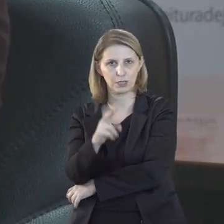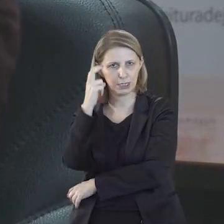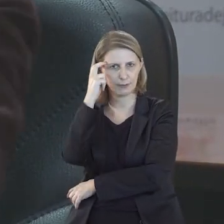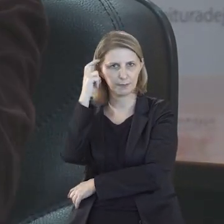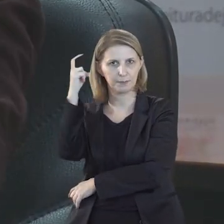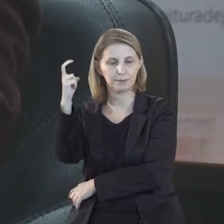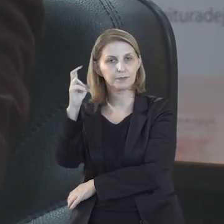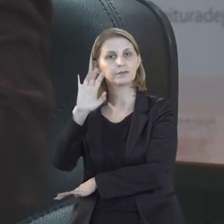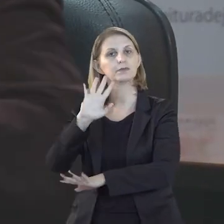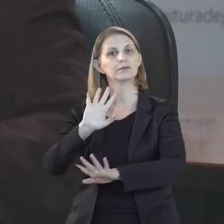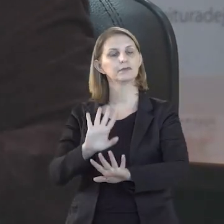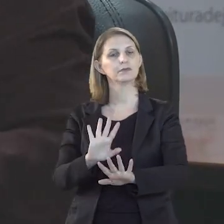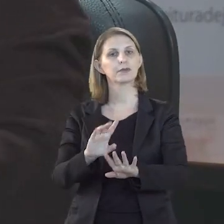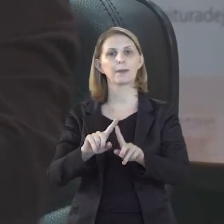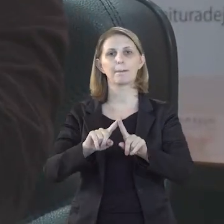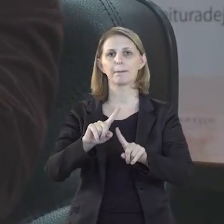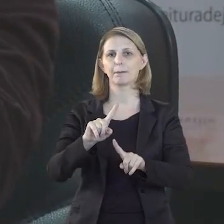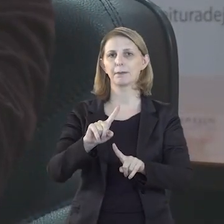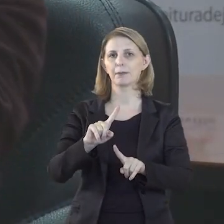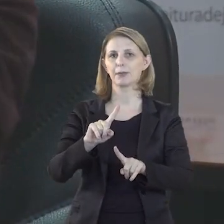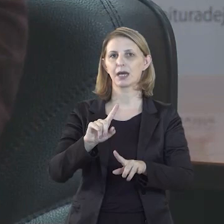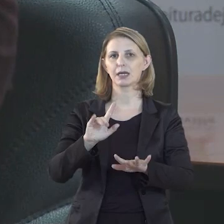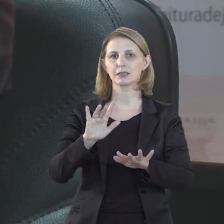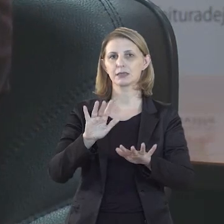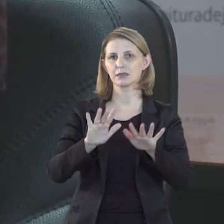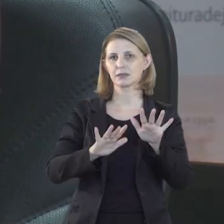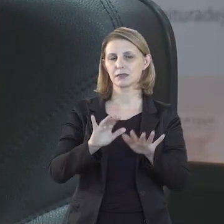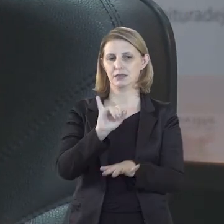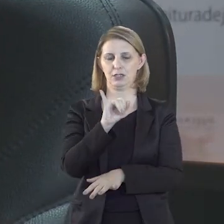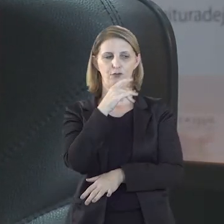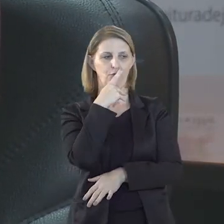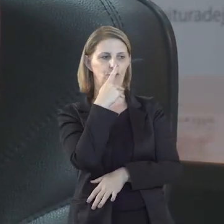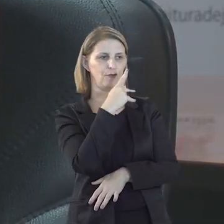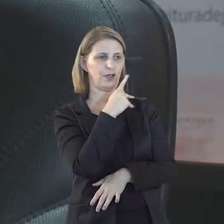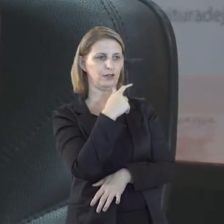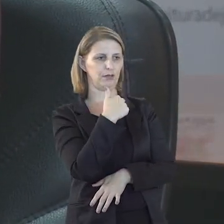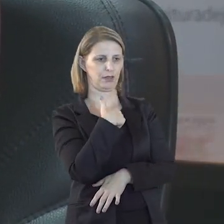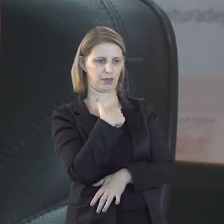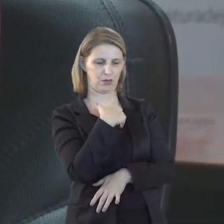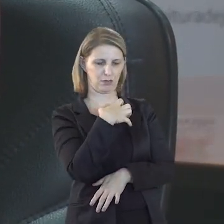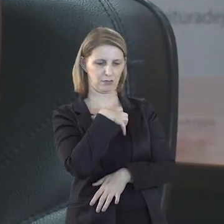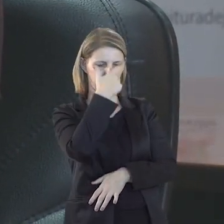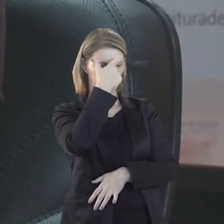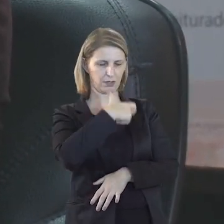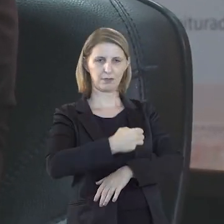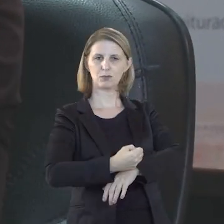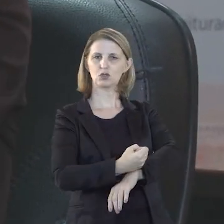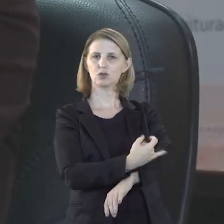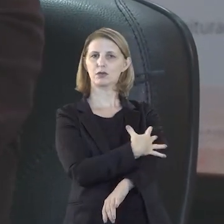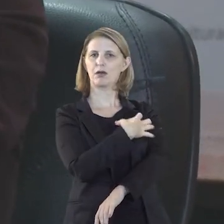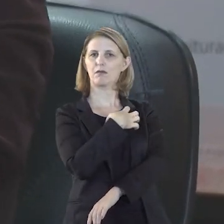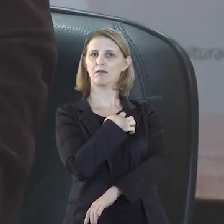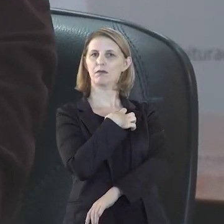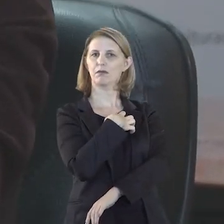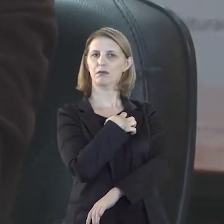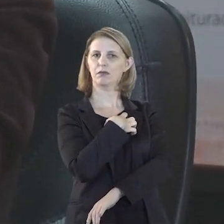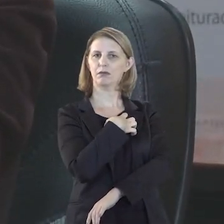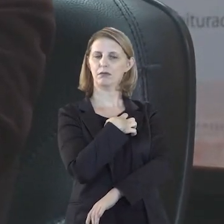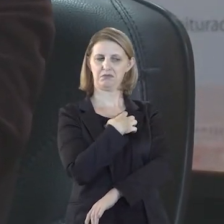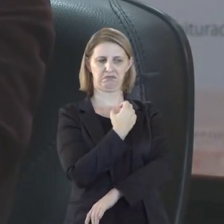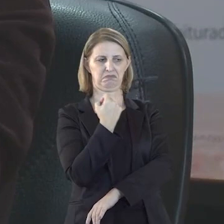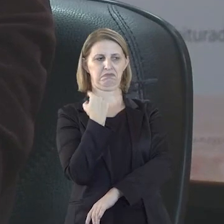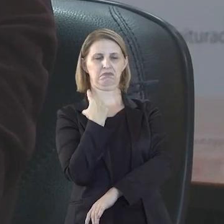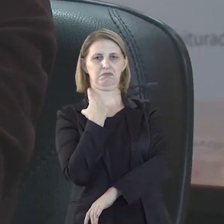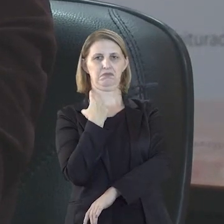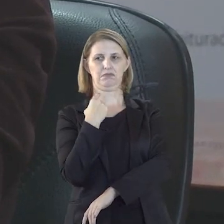seres cognitivos, somos seres da razão. E muitas vezes não é bem visto quando eu